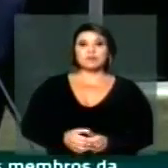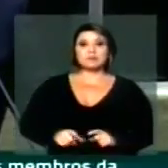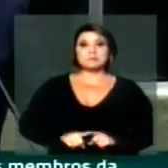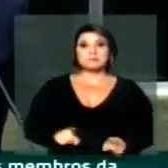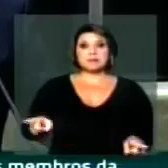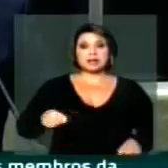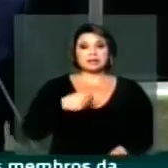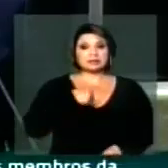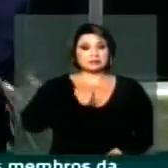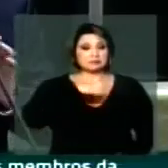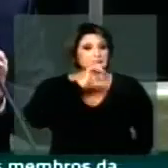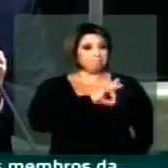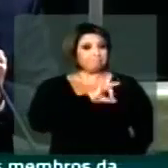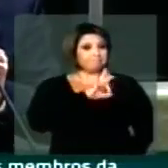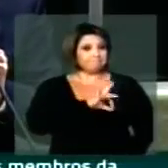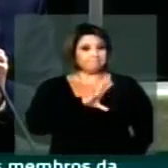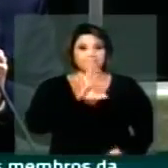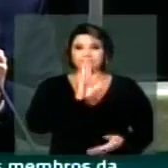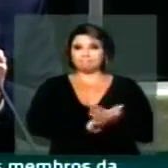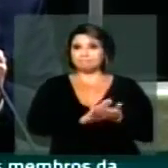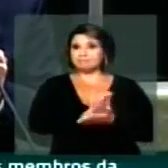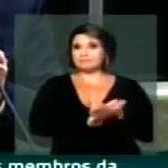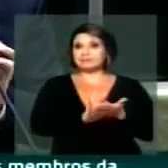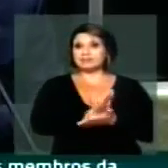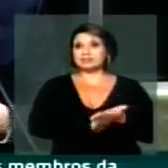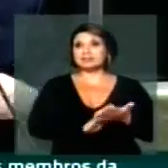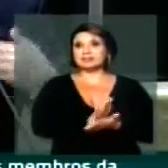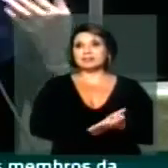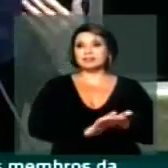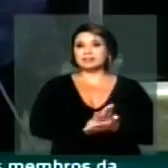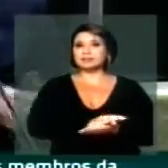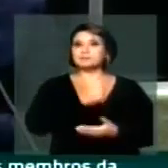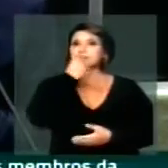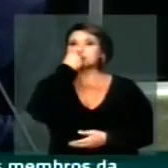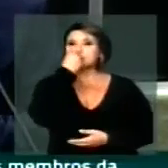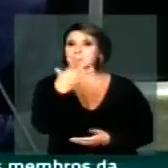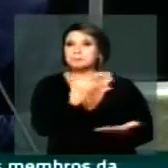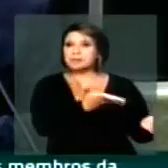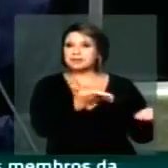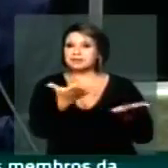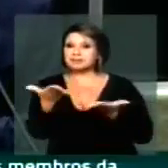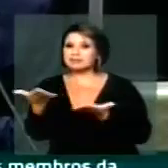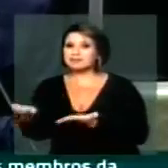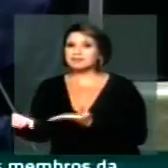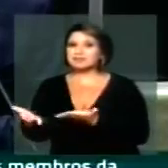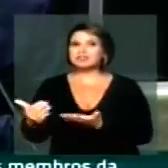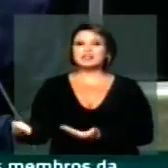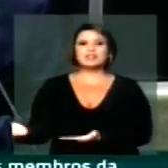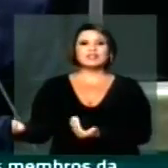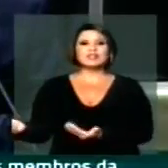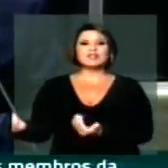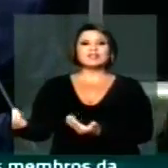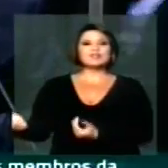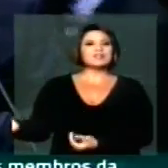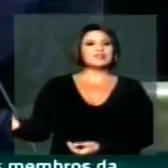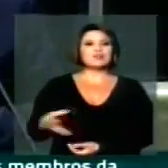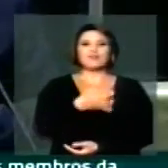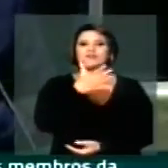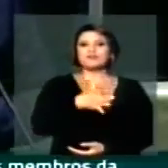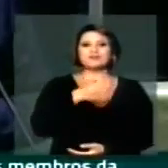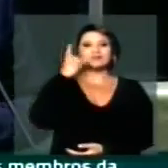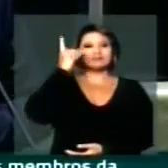mas isso não nos intimida. Por isso eu quero dar as boas-vindas aos jovens